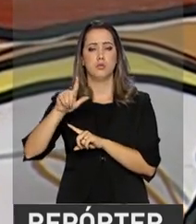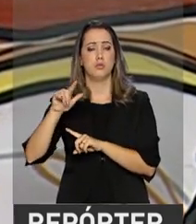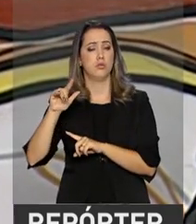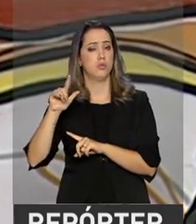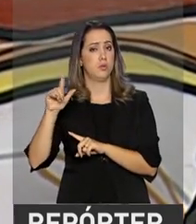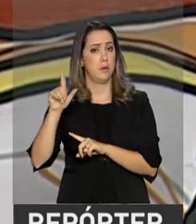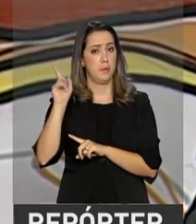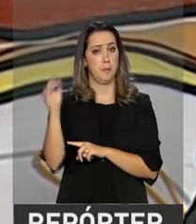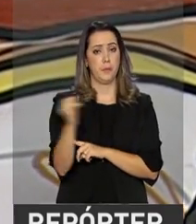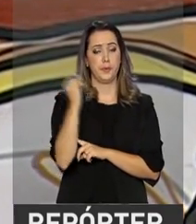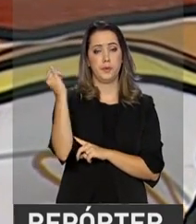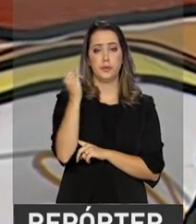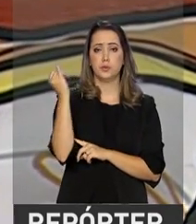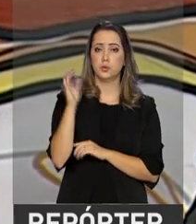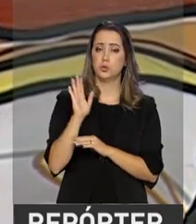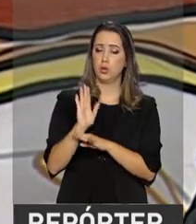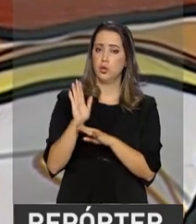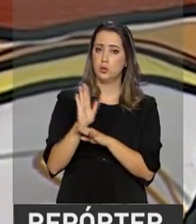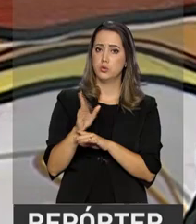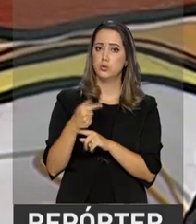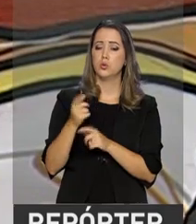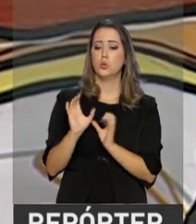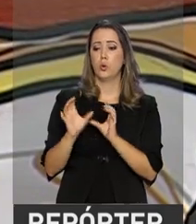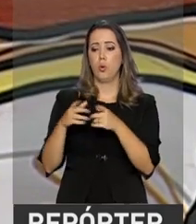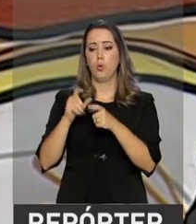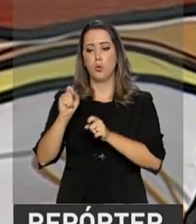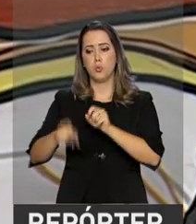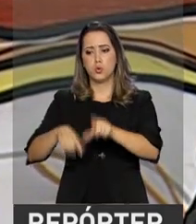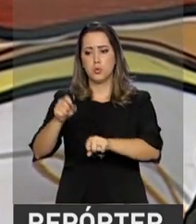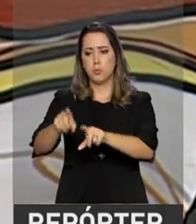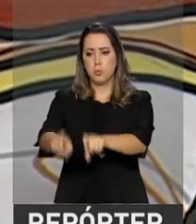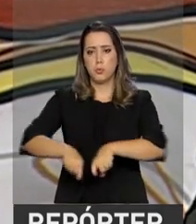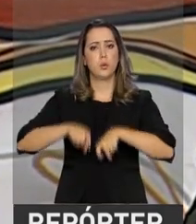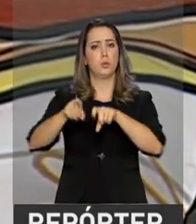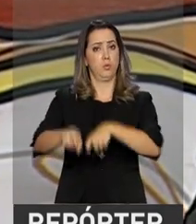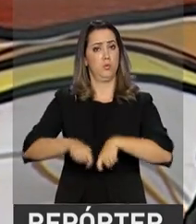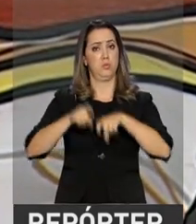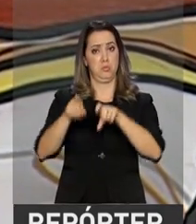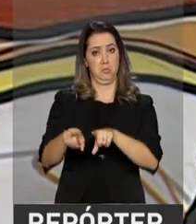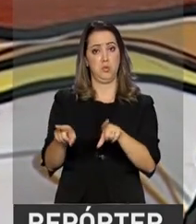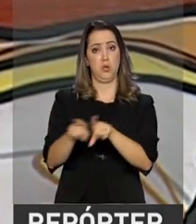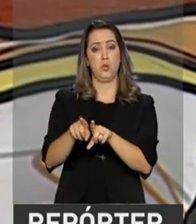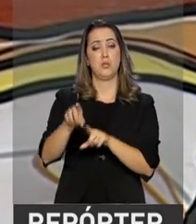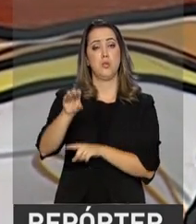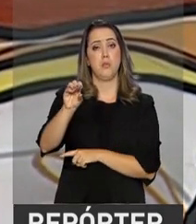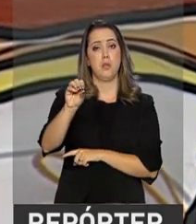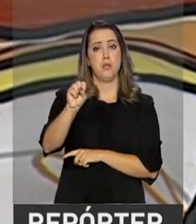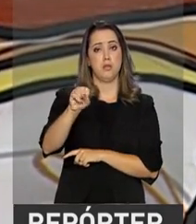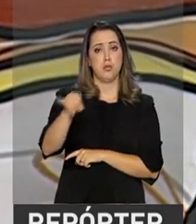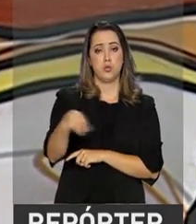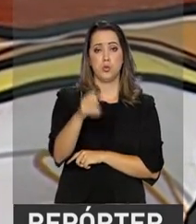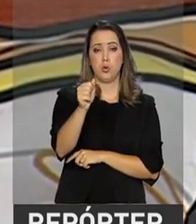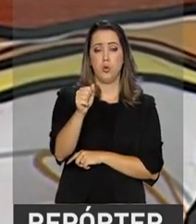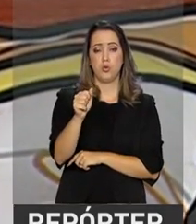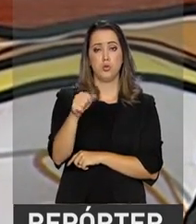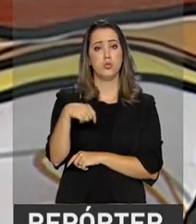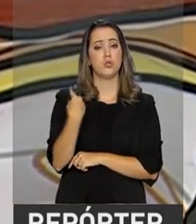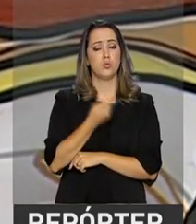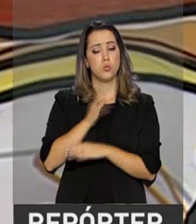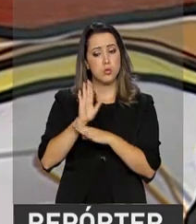papel importantíssimo que o produtor também e que ela vai ao encontro de tudo aquilo que a gente está pensando